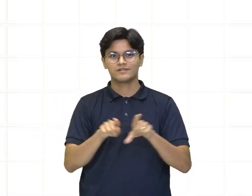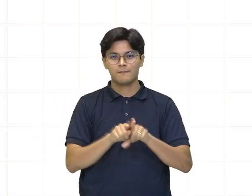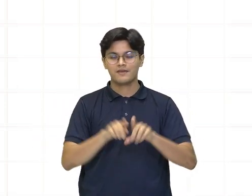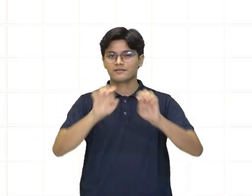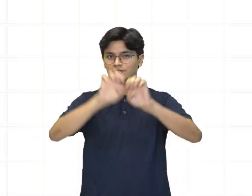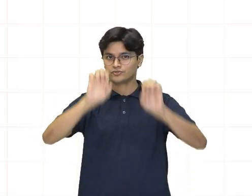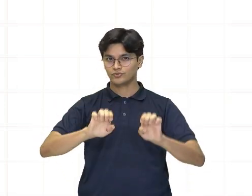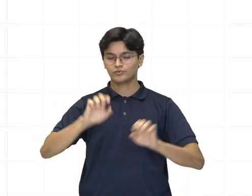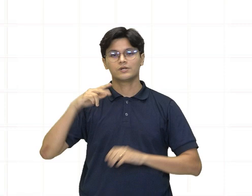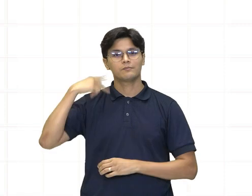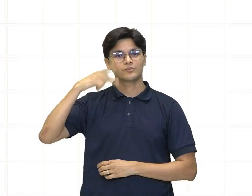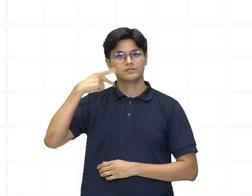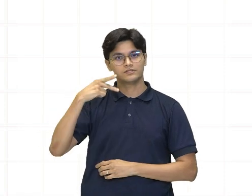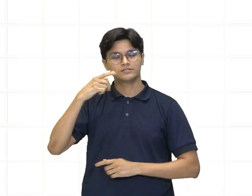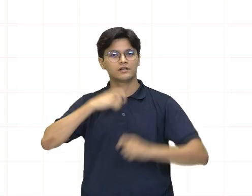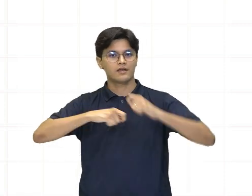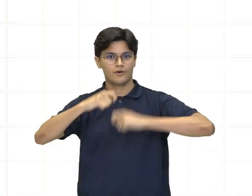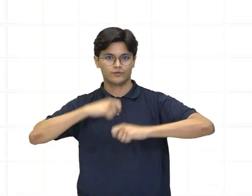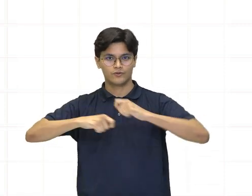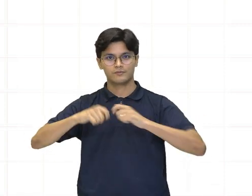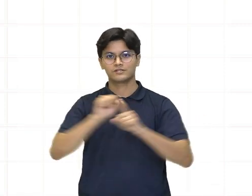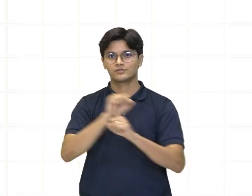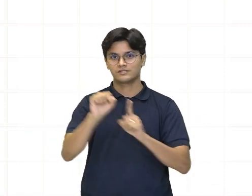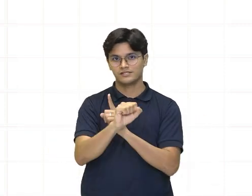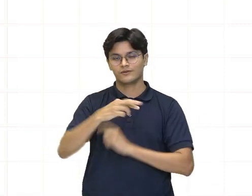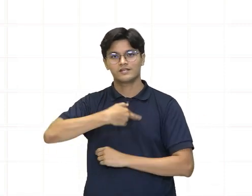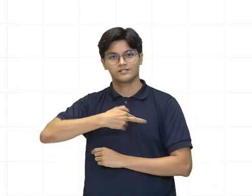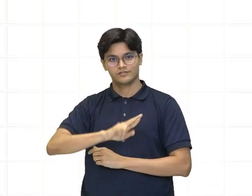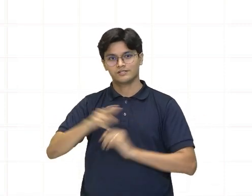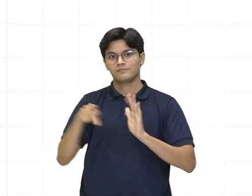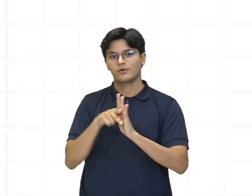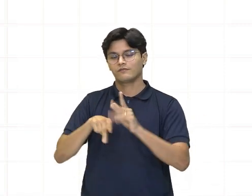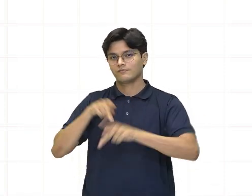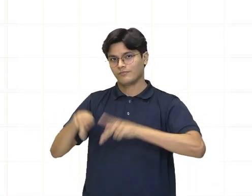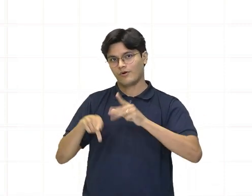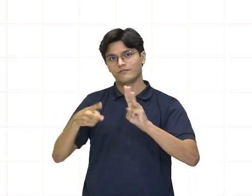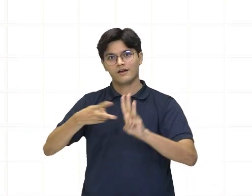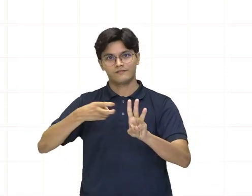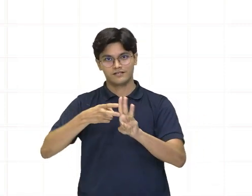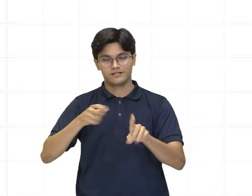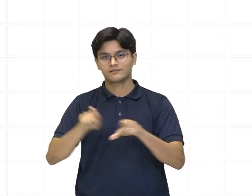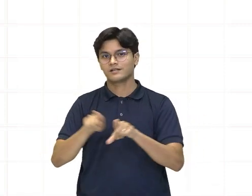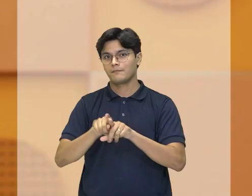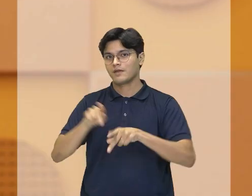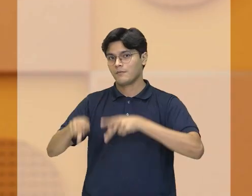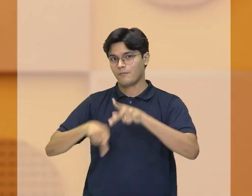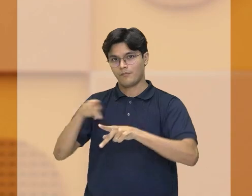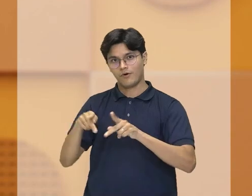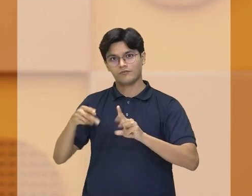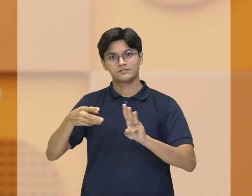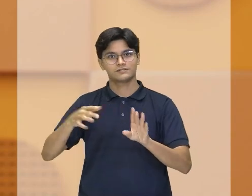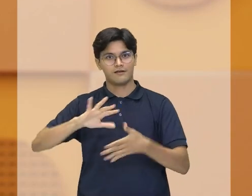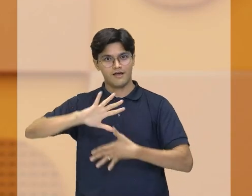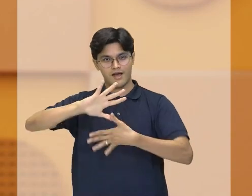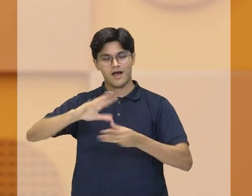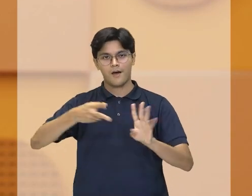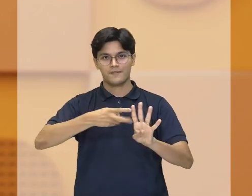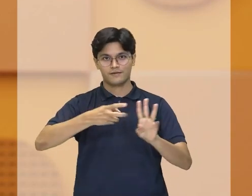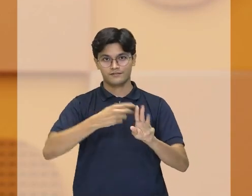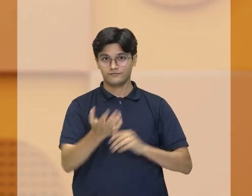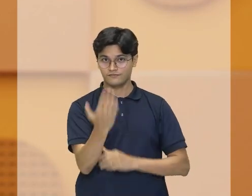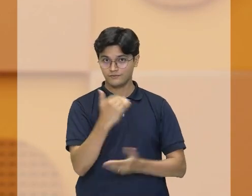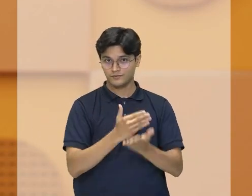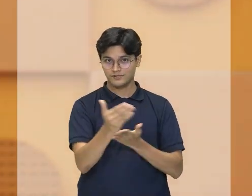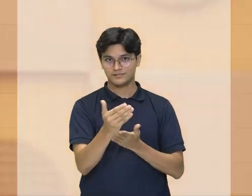Estrutura política, econômica, social e religiosa dos povos africanos e ameríndios. Vamos à nossa